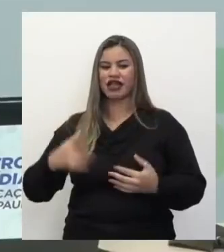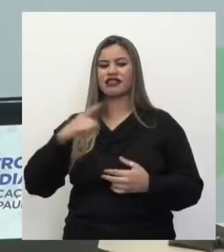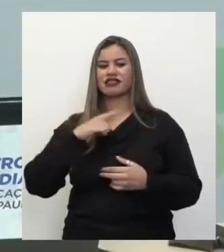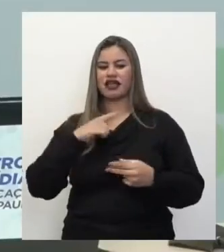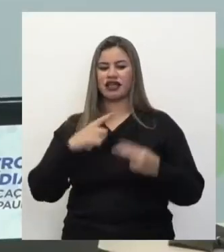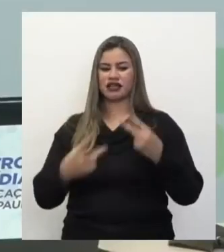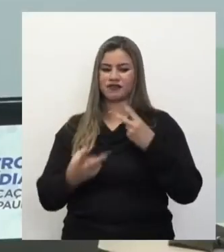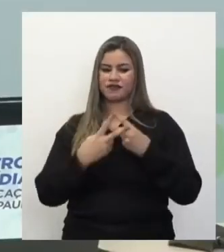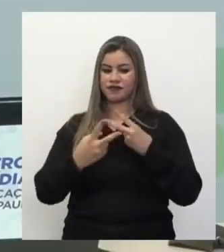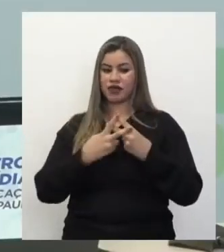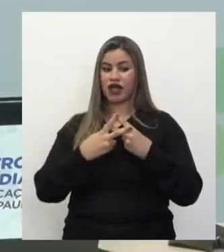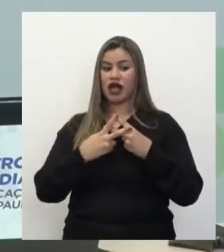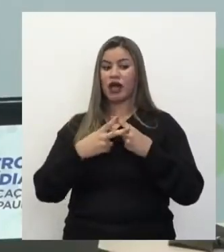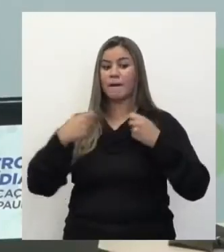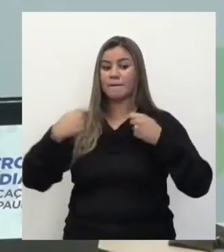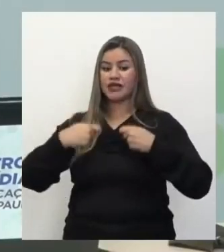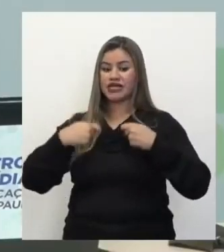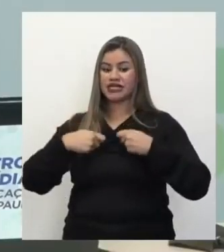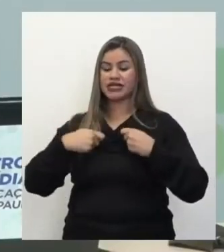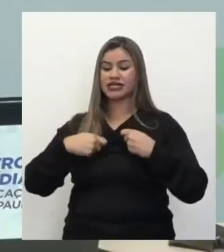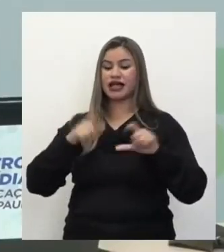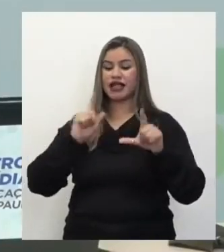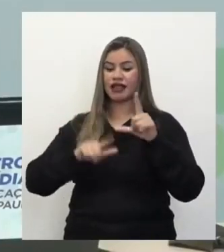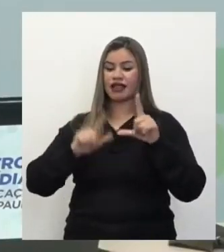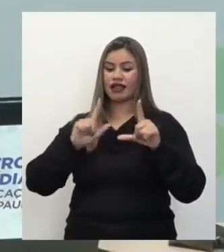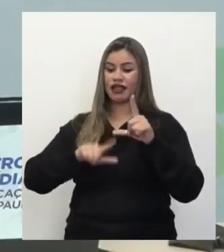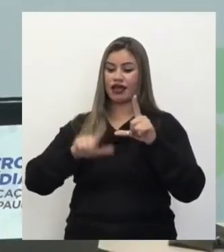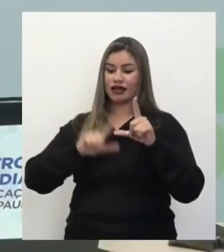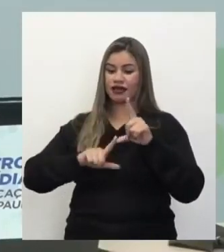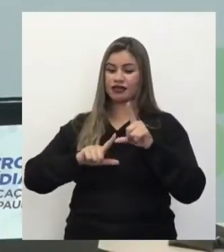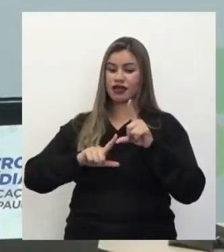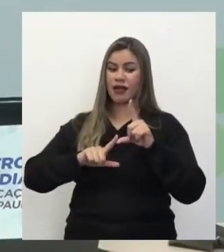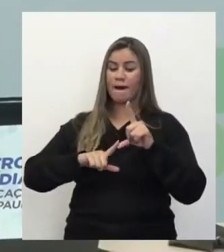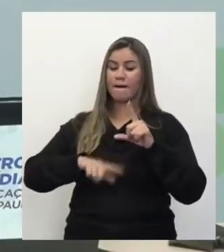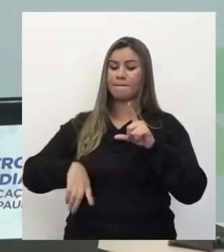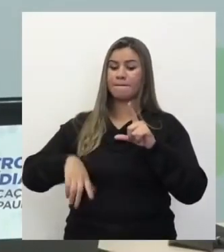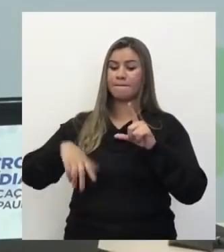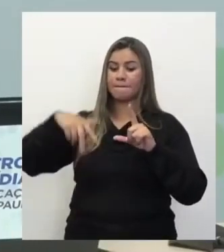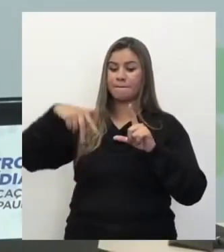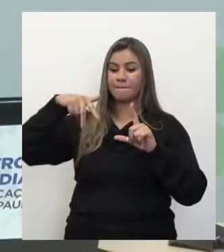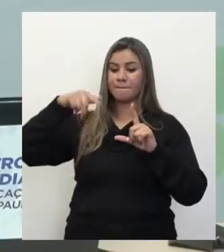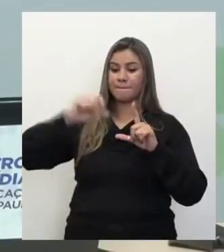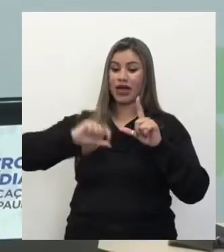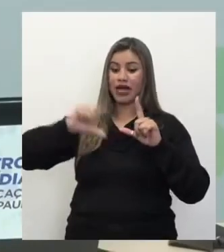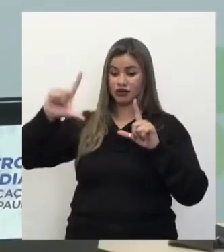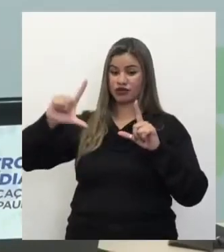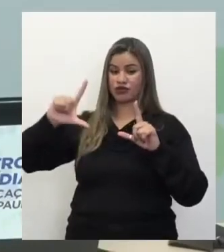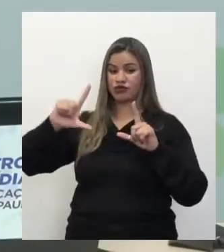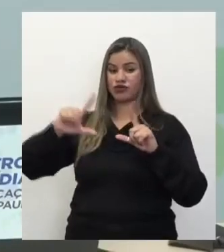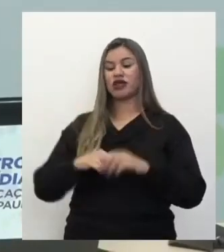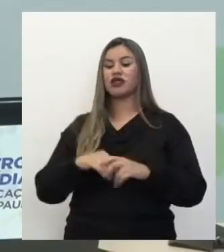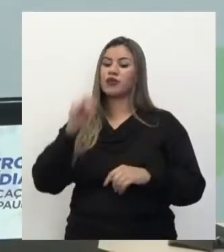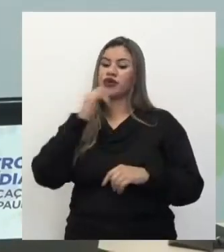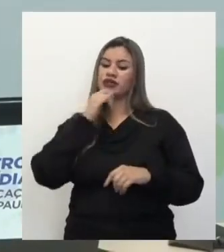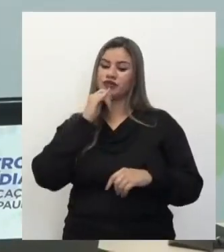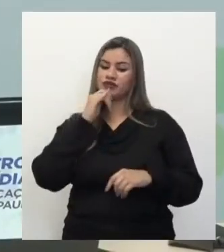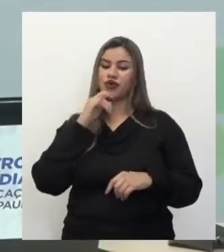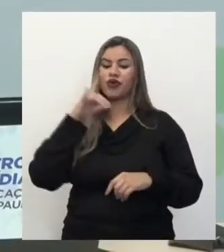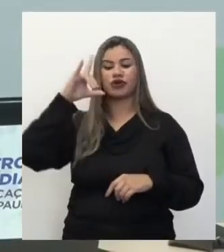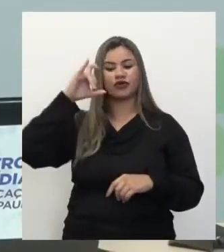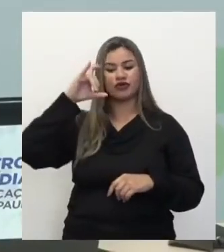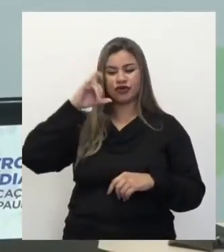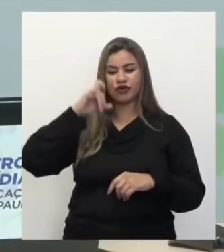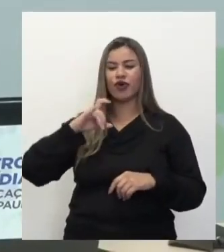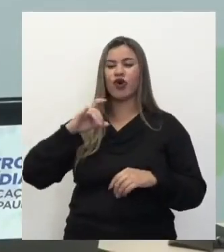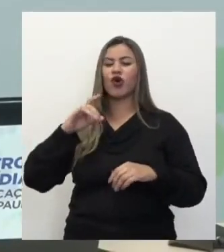coloque em letras maiúsculas as palavras que as separam. Como está em Black Lives Matter, você vai colocar assim no Twitter, no Facebook, vai